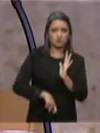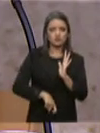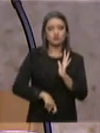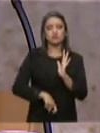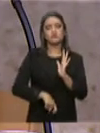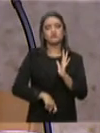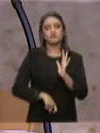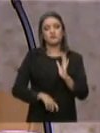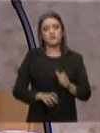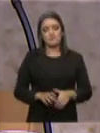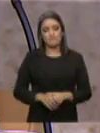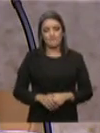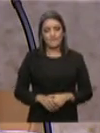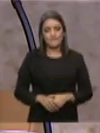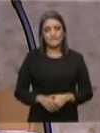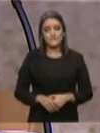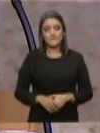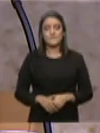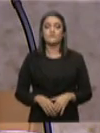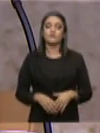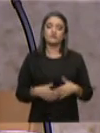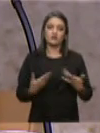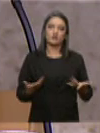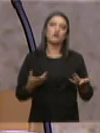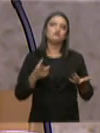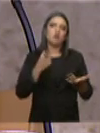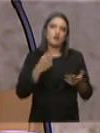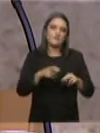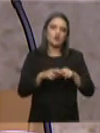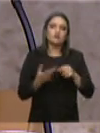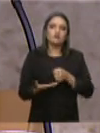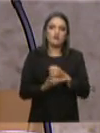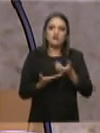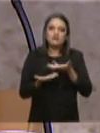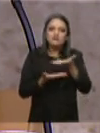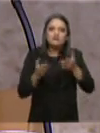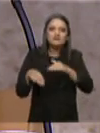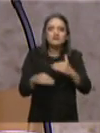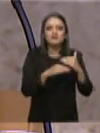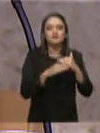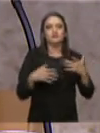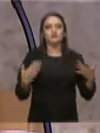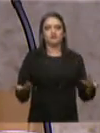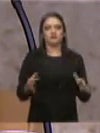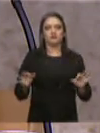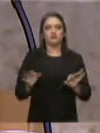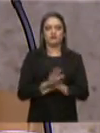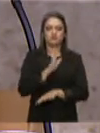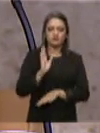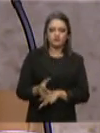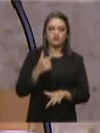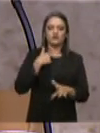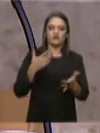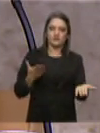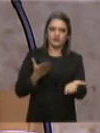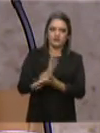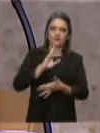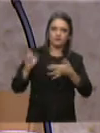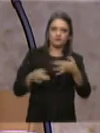manifesta violação, entendimento contrário, do princípio da isonomia. Em conclusão, senhores ministros, eu dou provimento ao